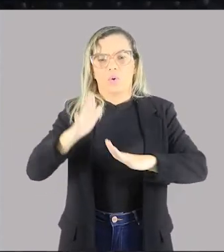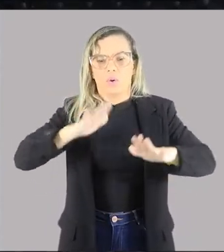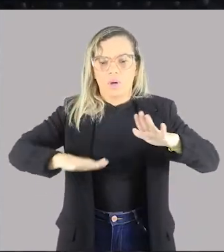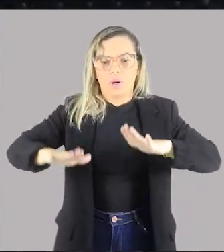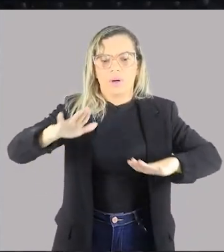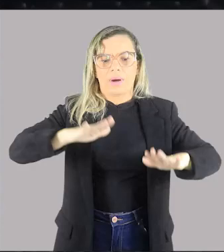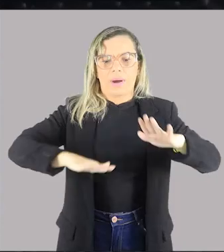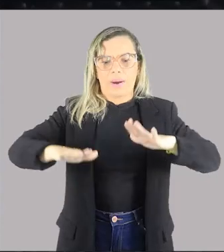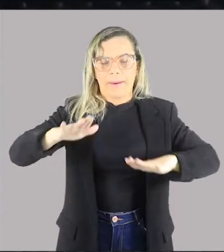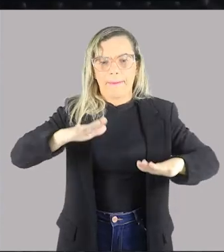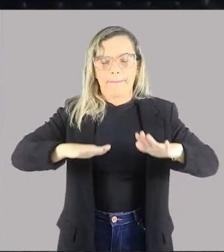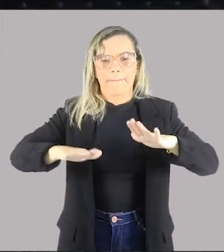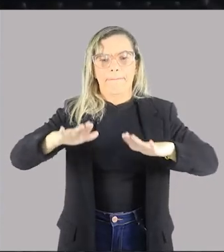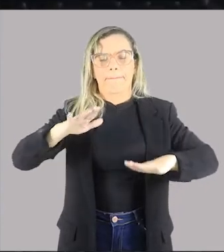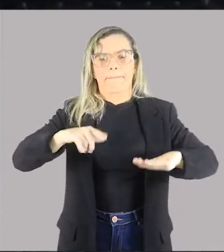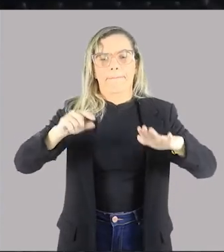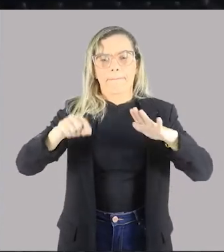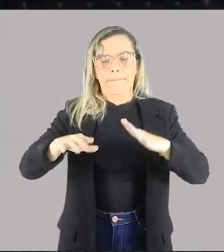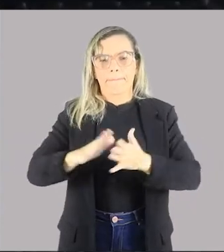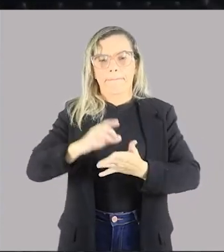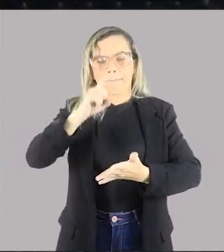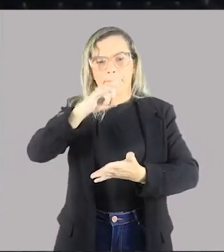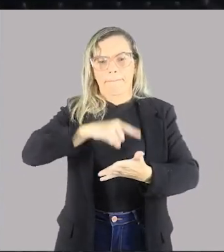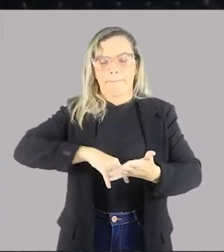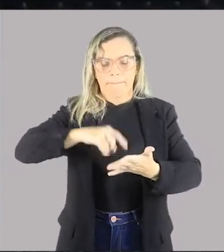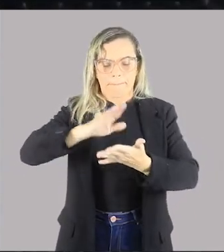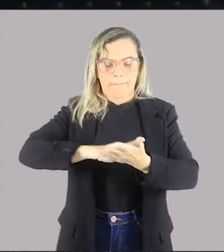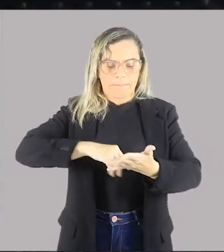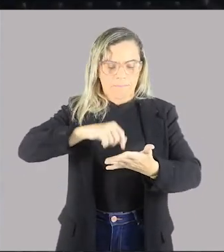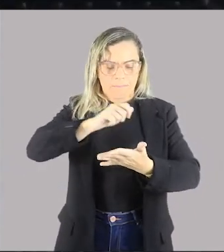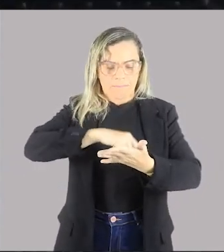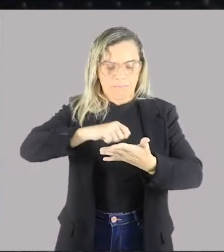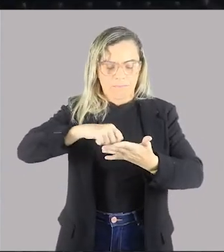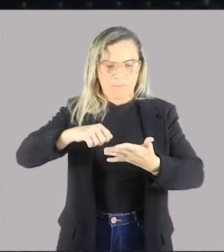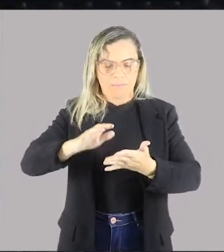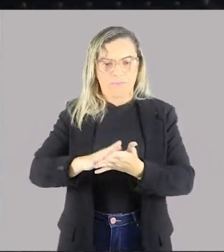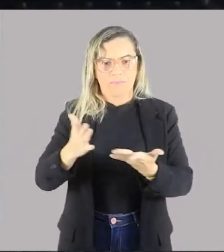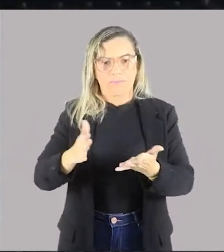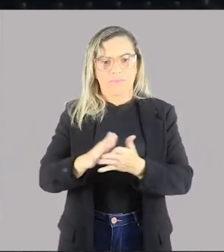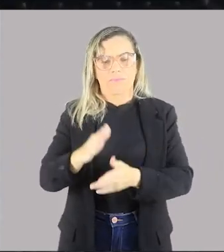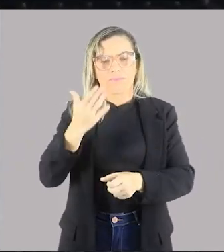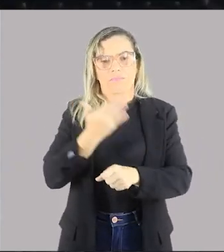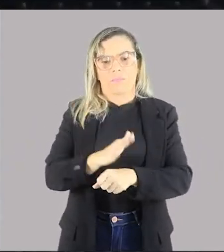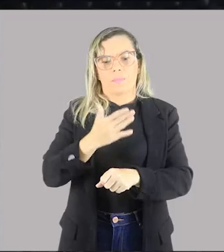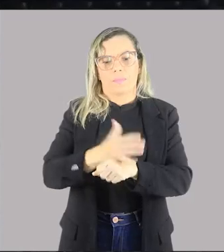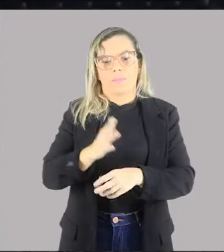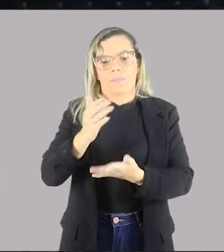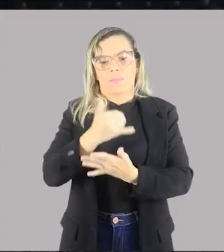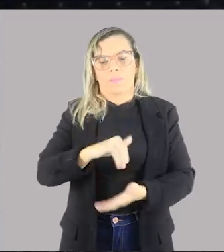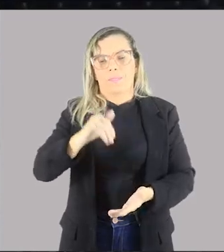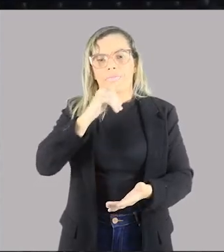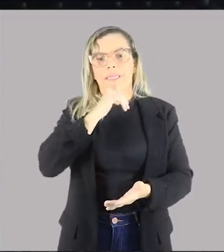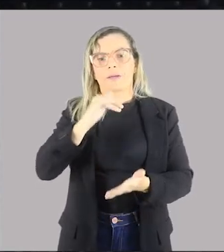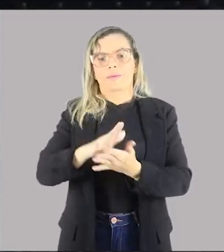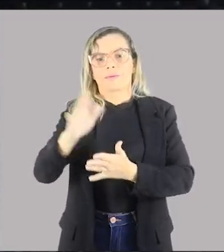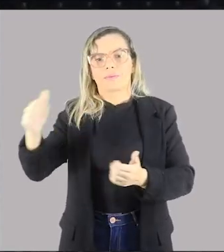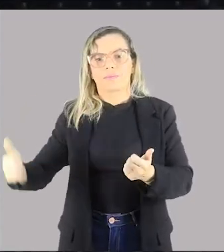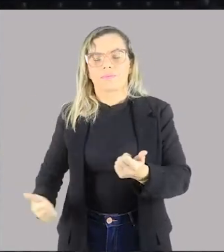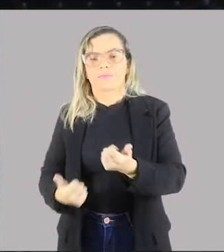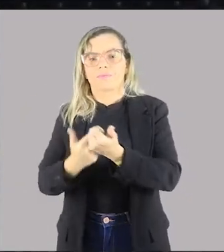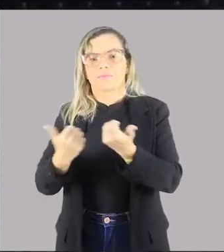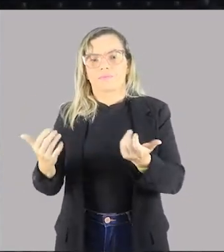com mais acuidade, para que exerça a sua função. Por exemplo, um servidor assessor, talvez ele